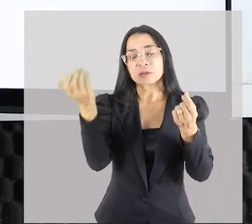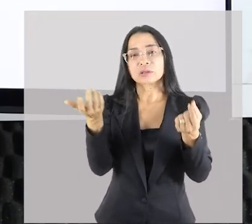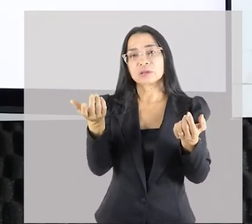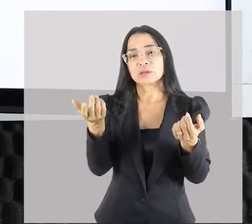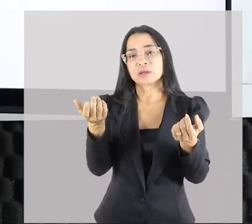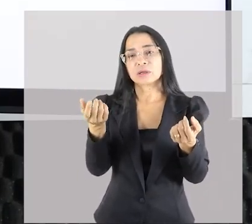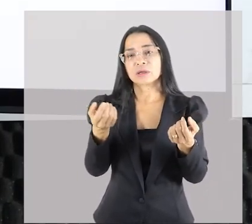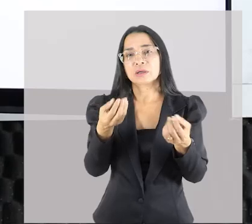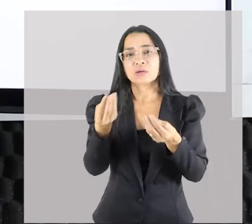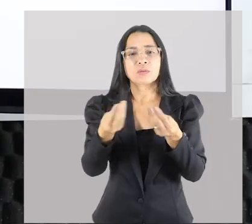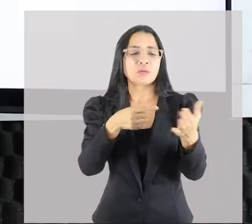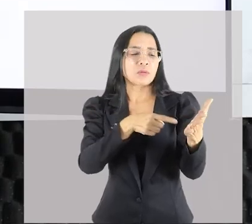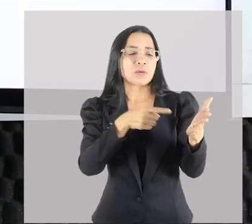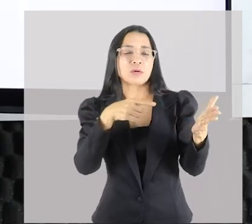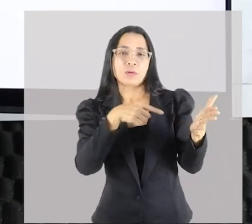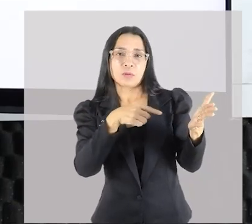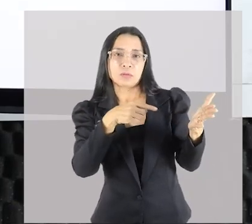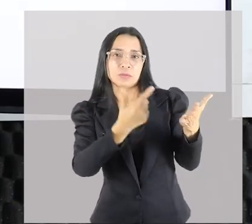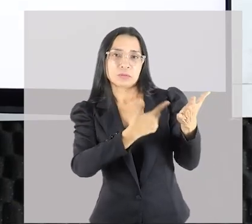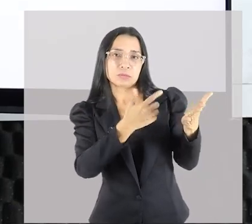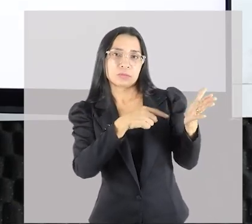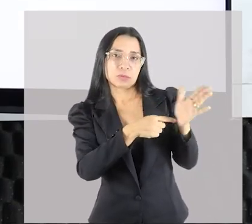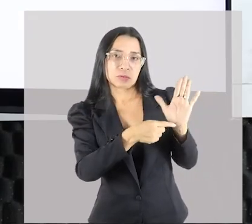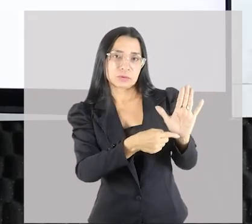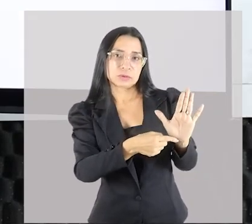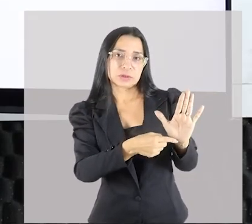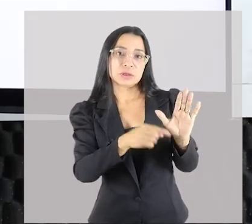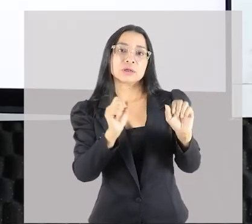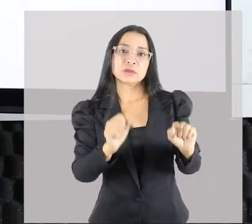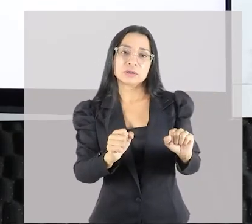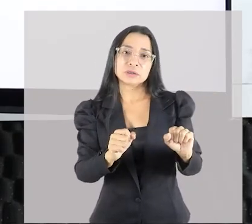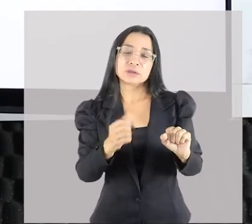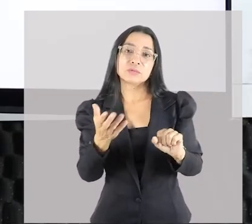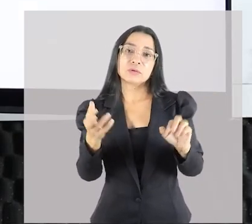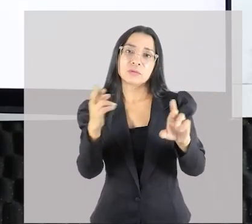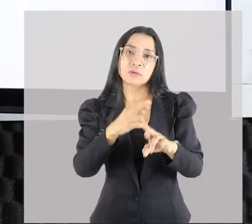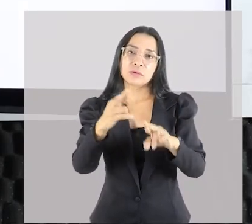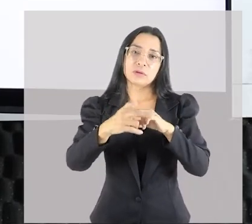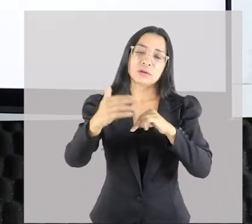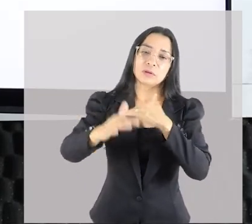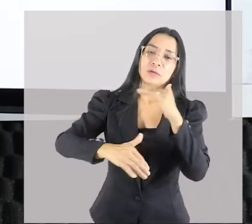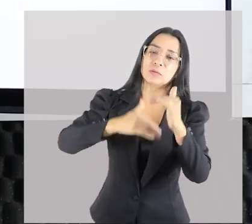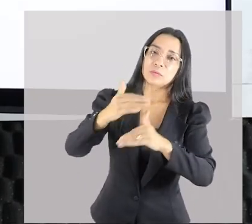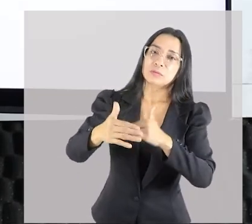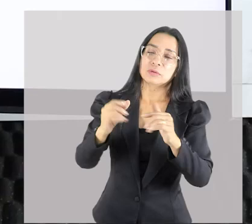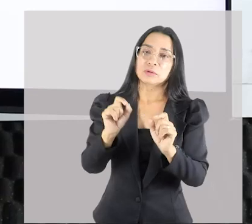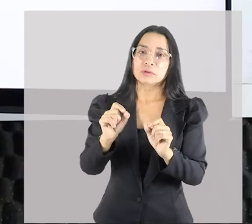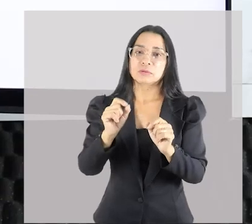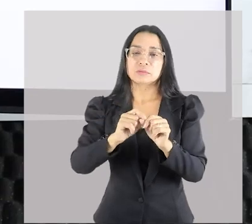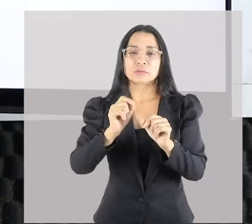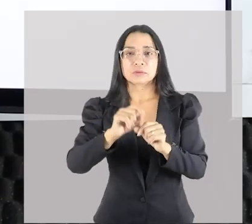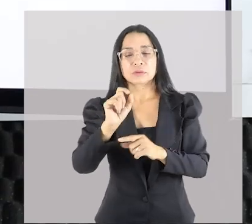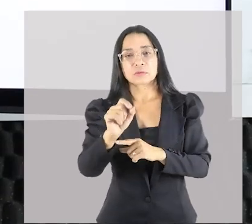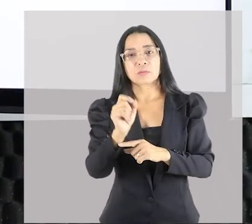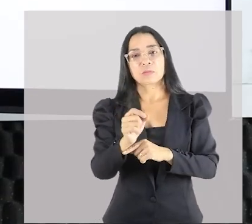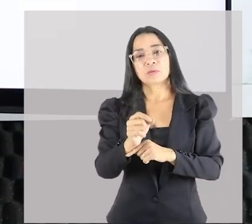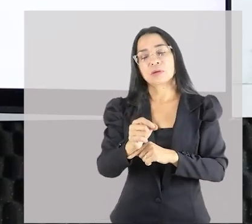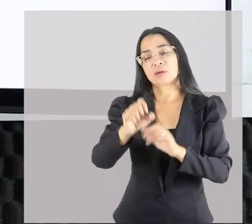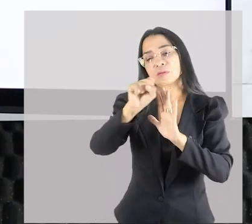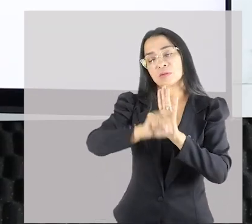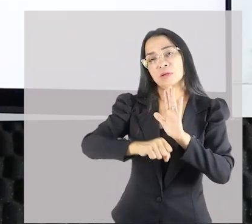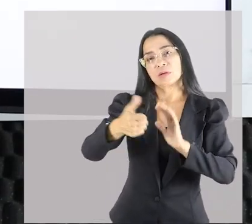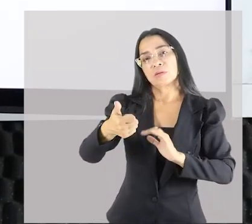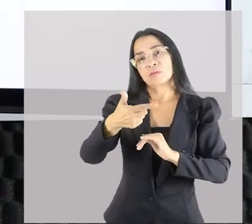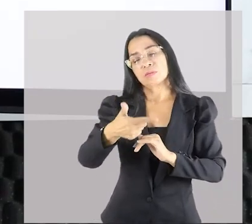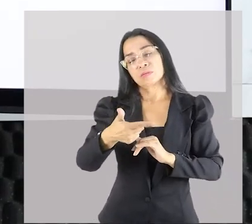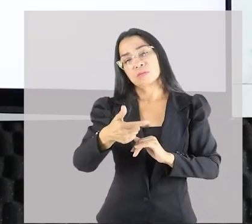processos de relações que existem ou que existiram em outro momento. Okay? Então, isso vai fazer com que, aí desde o século XII, século